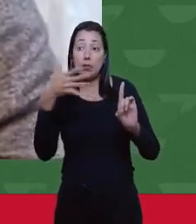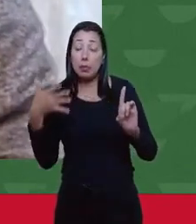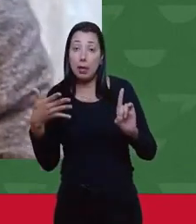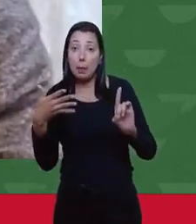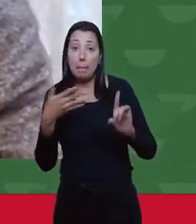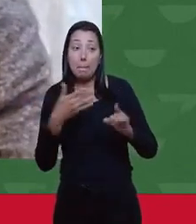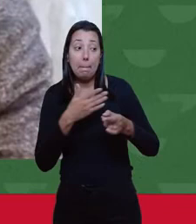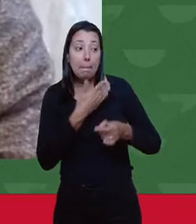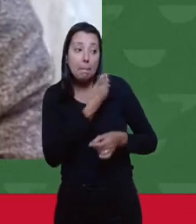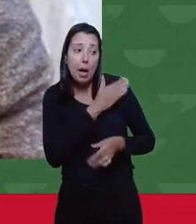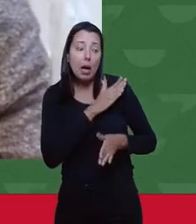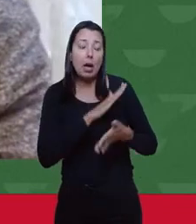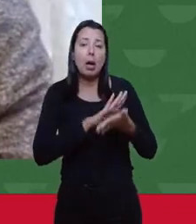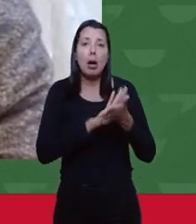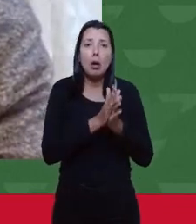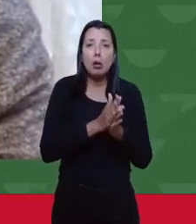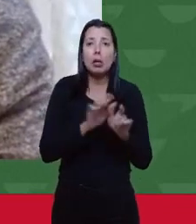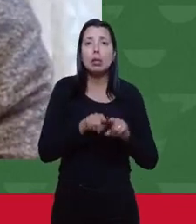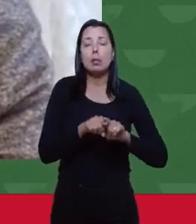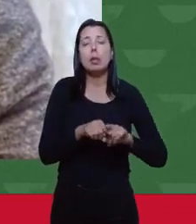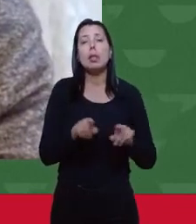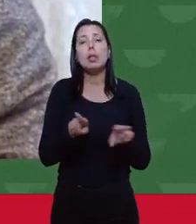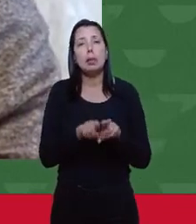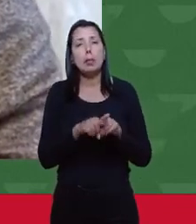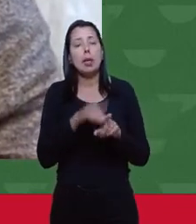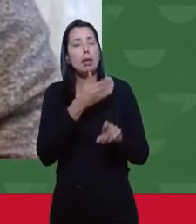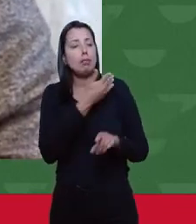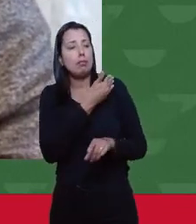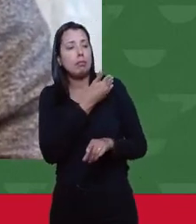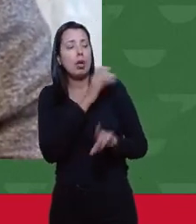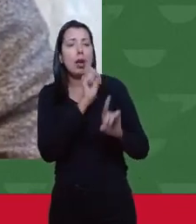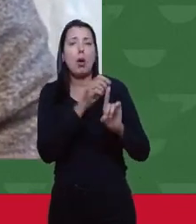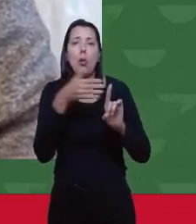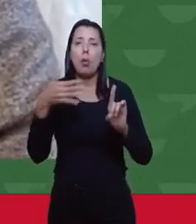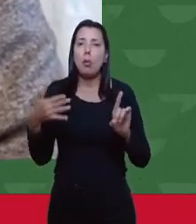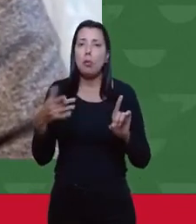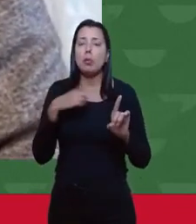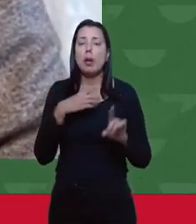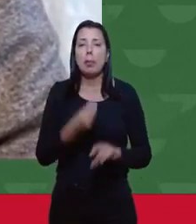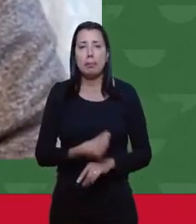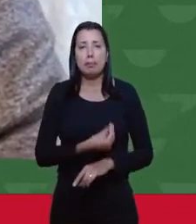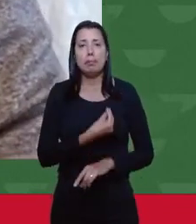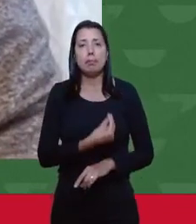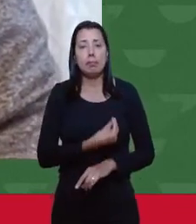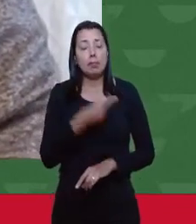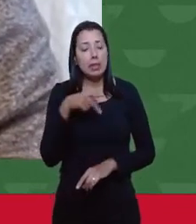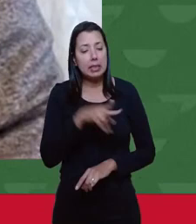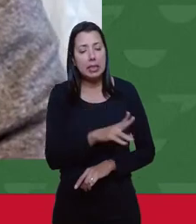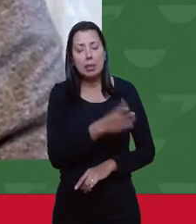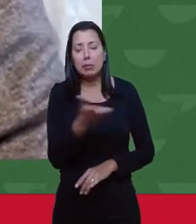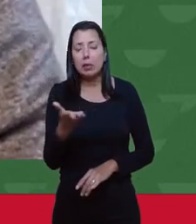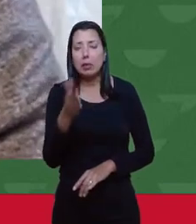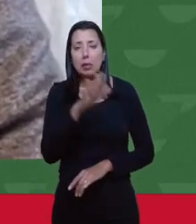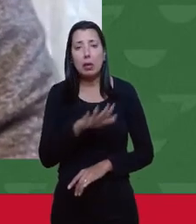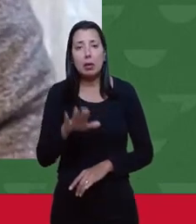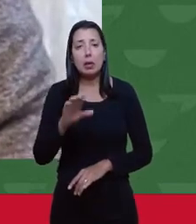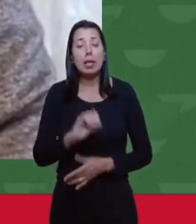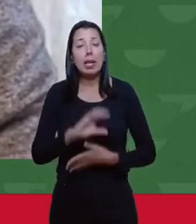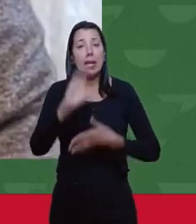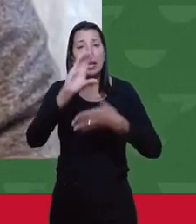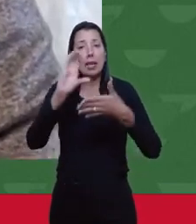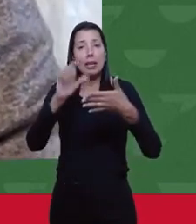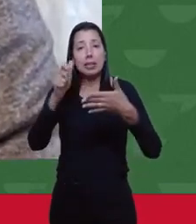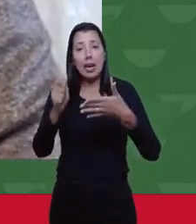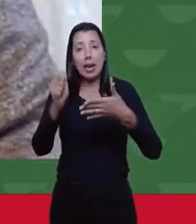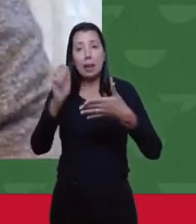LGBTfóbica. De uma maneira geral, como a homofobia ela é ubíqua, ela está presente em todo lugar, ela está na classe A, está na